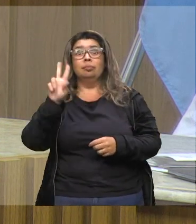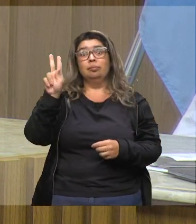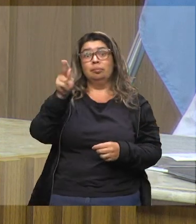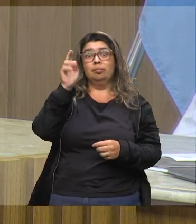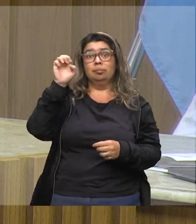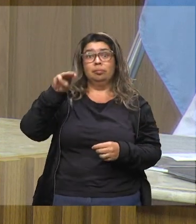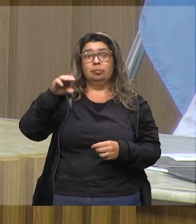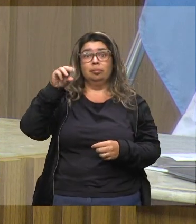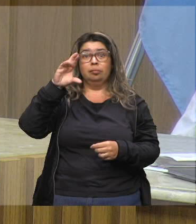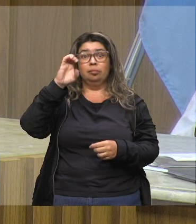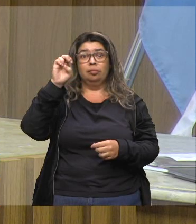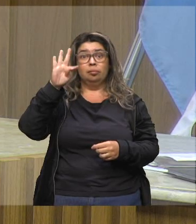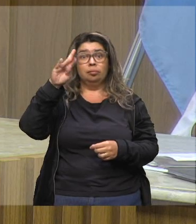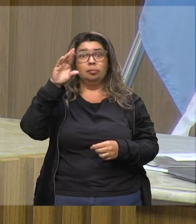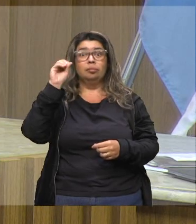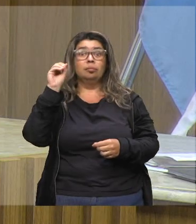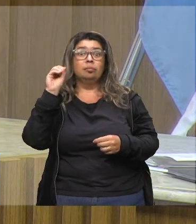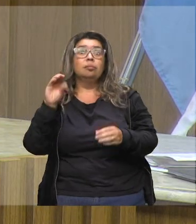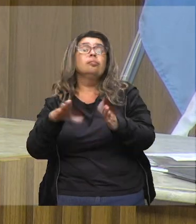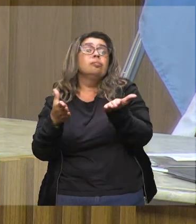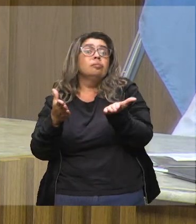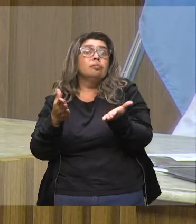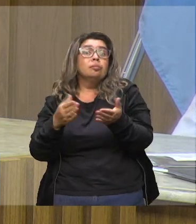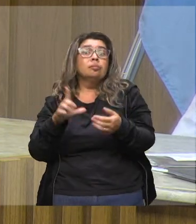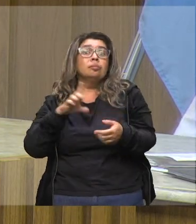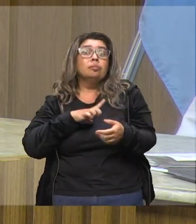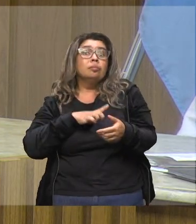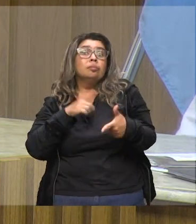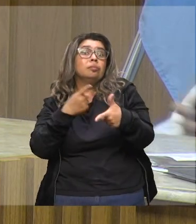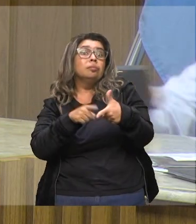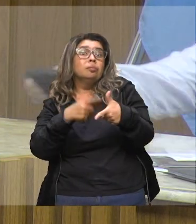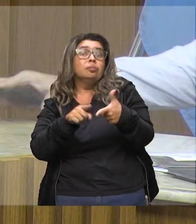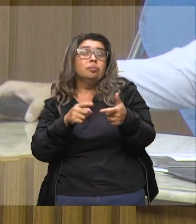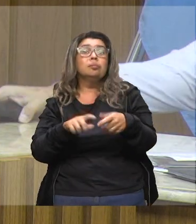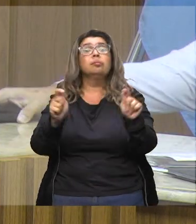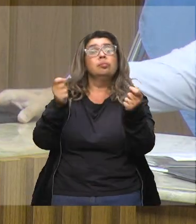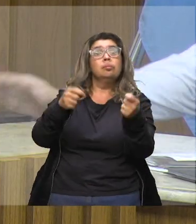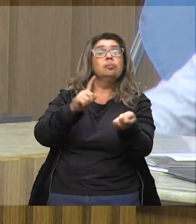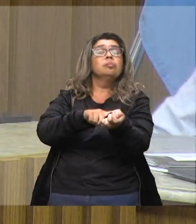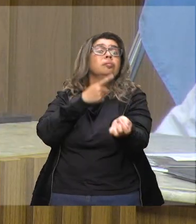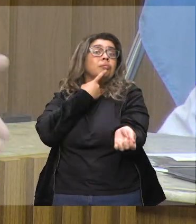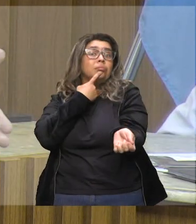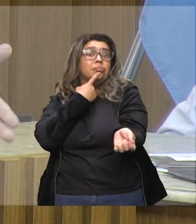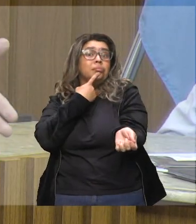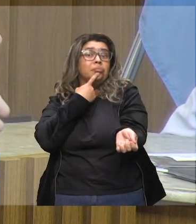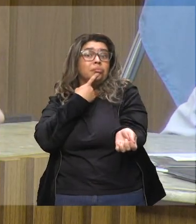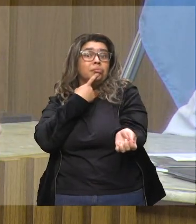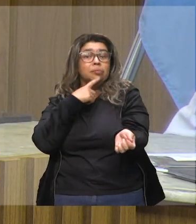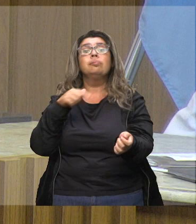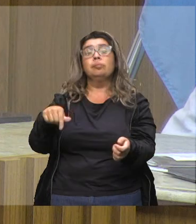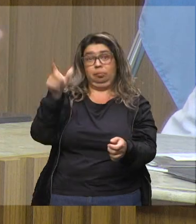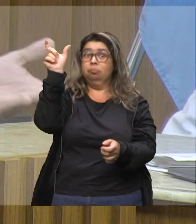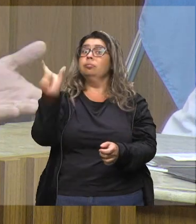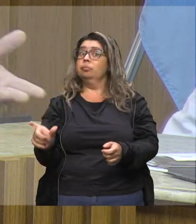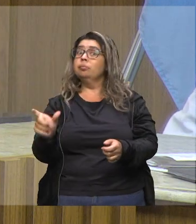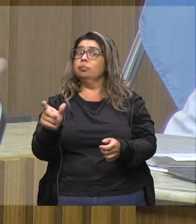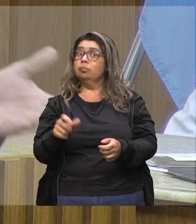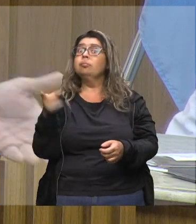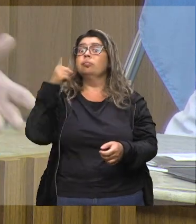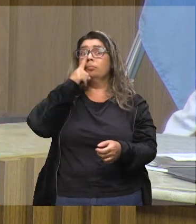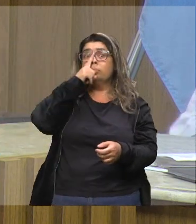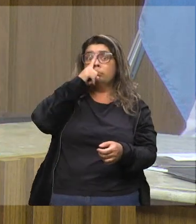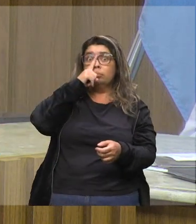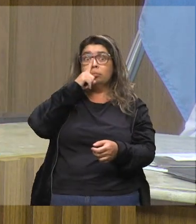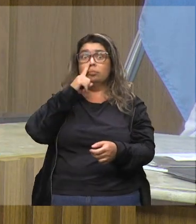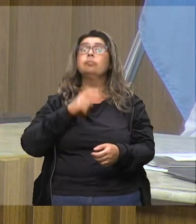como é que você vai manter um paciente em segurança? Se acontecer com o paciente chocar, como é que vai fazer? Então, esse paciente não está em risco dentro do hospital. Tem que remover esse paciente e